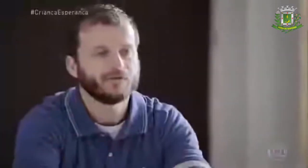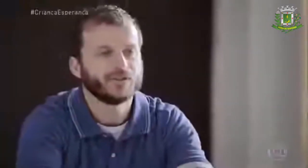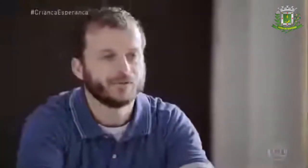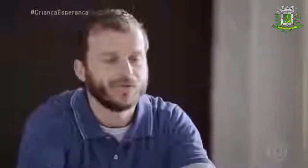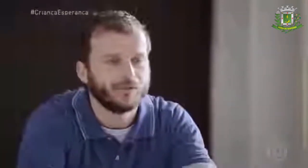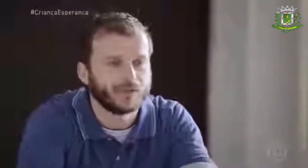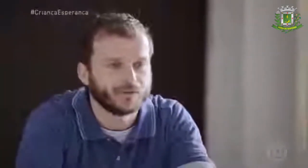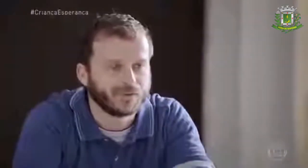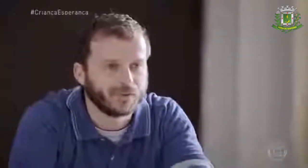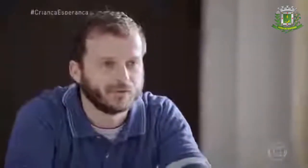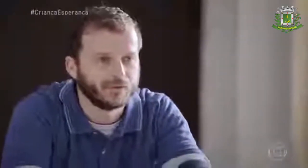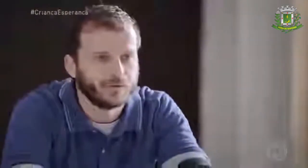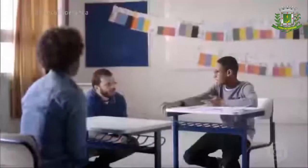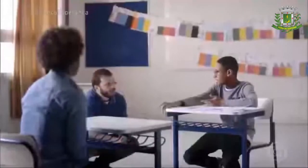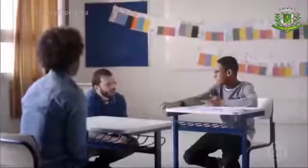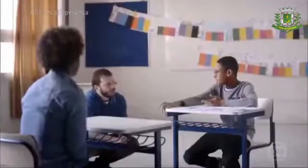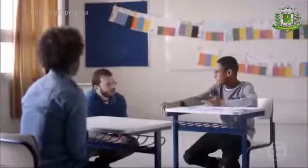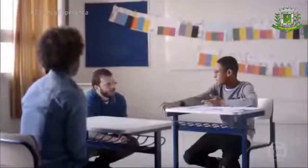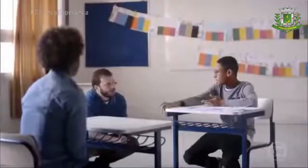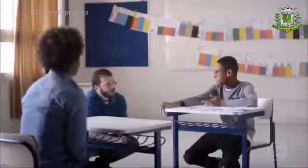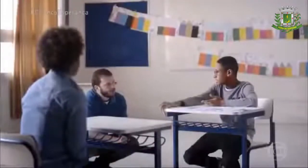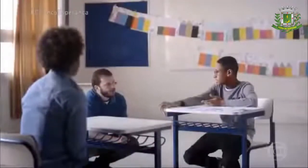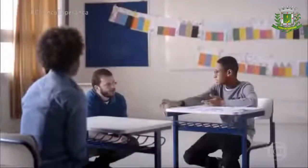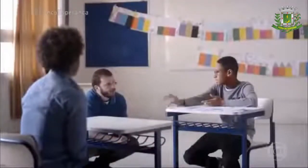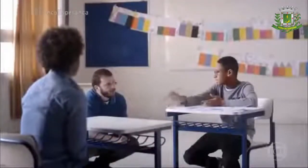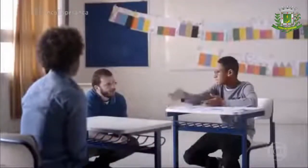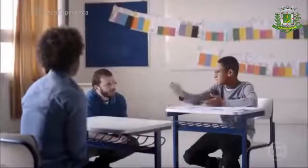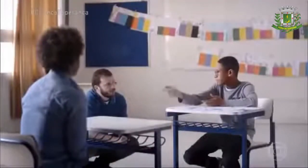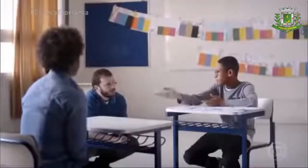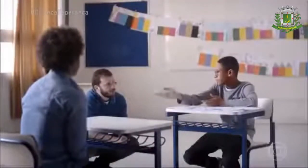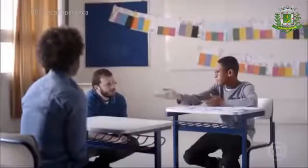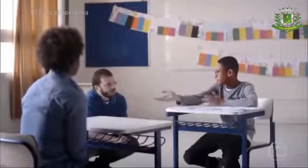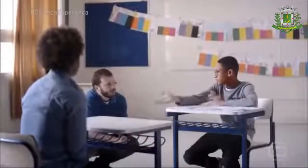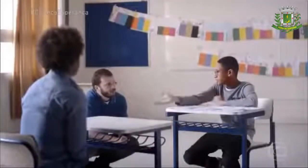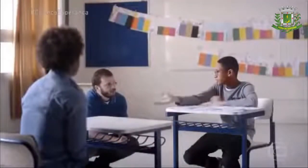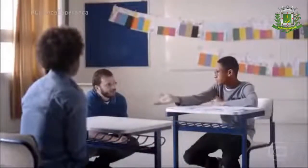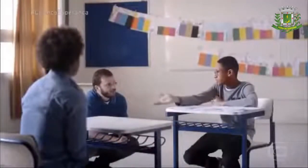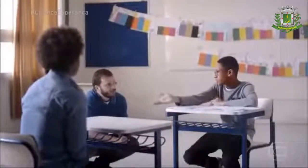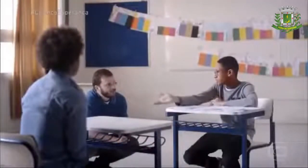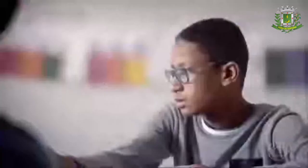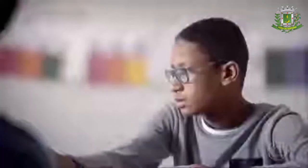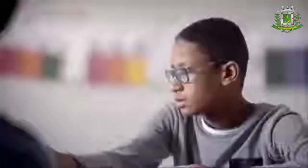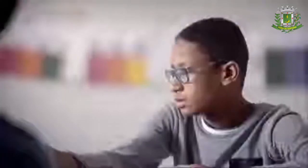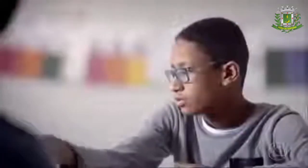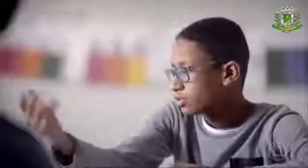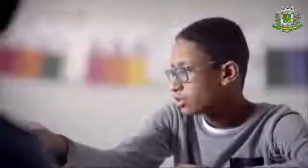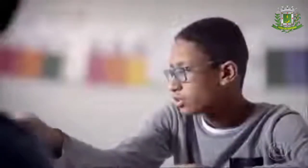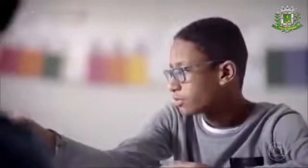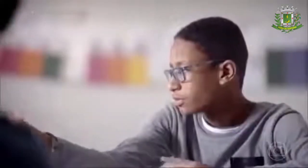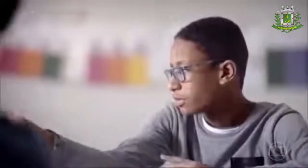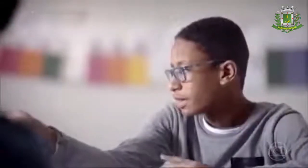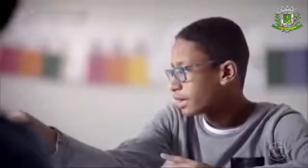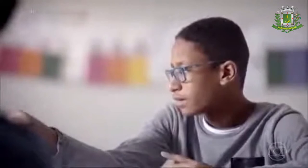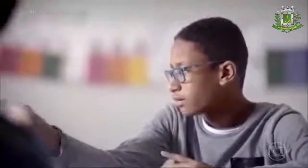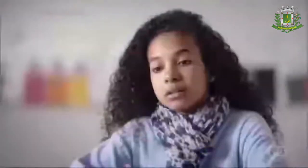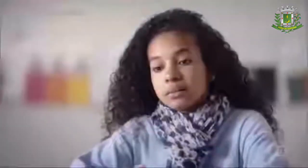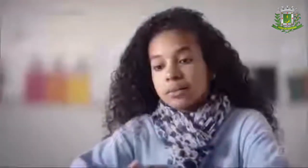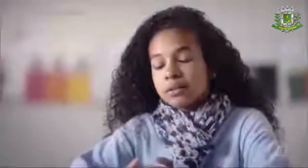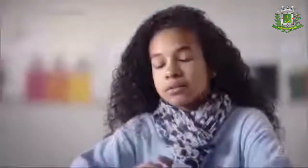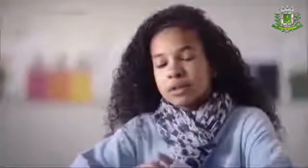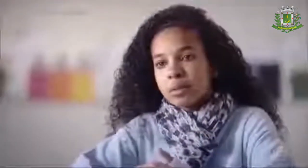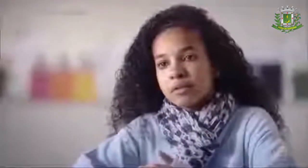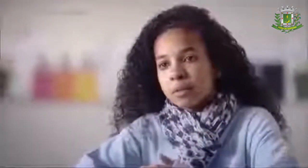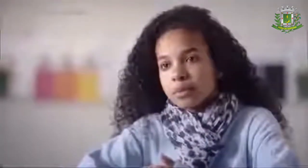E pra você, o que é preconceito? É você não respeitar as pessoas do jeito que as pessoas é.